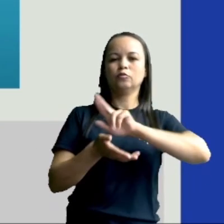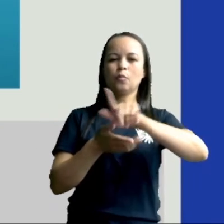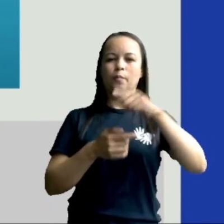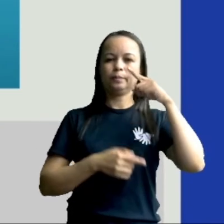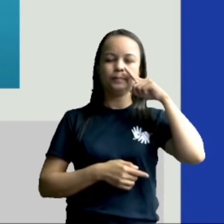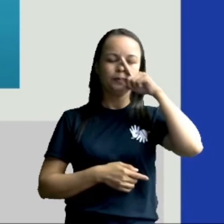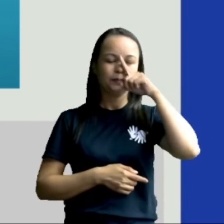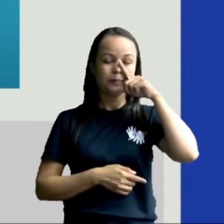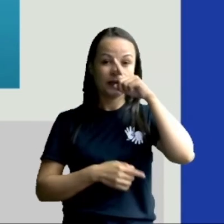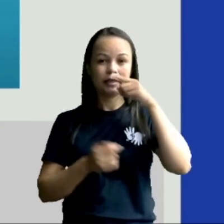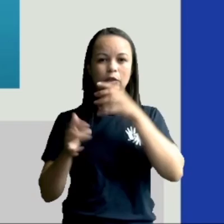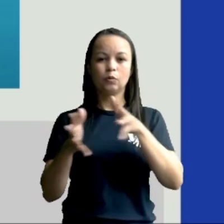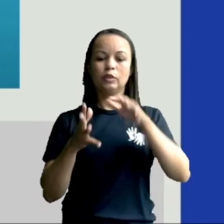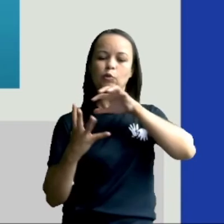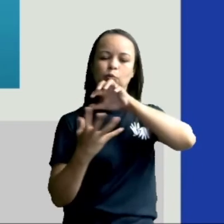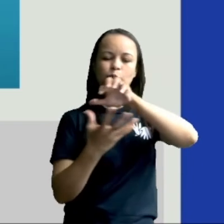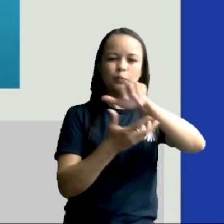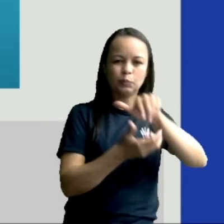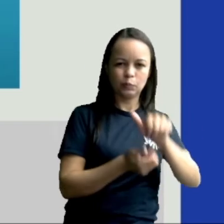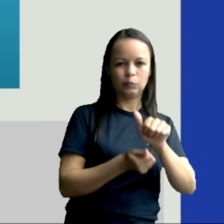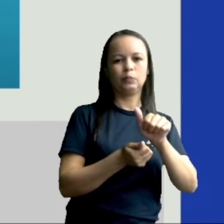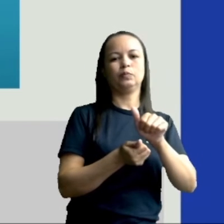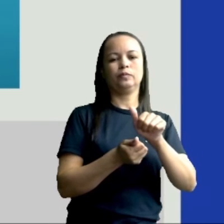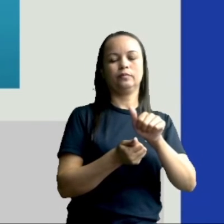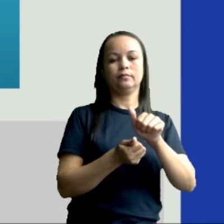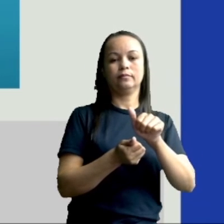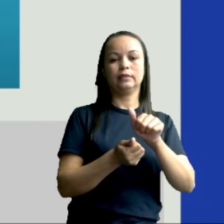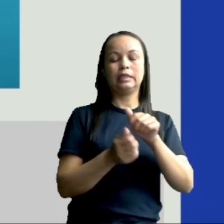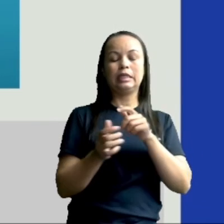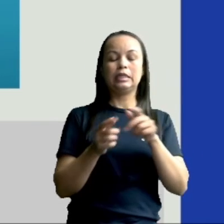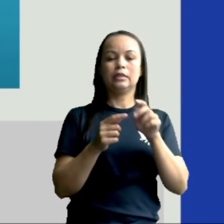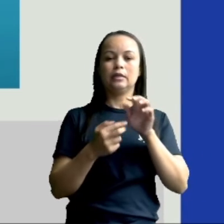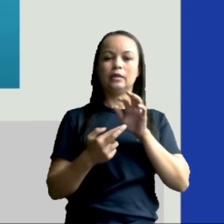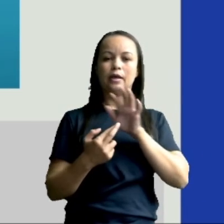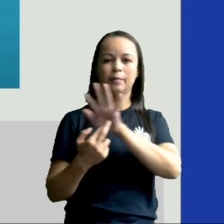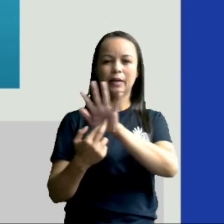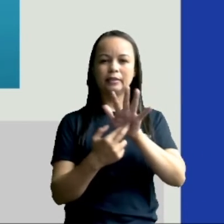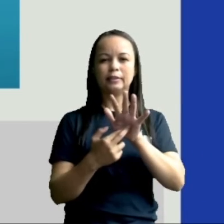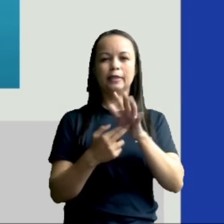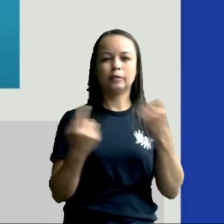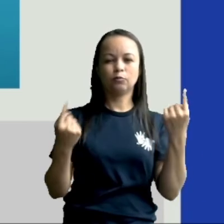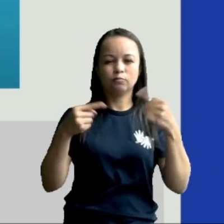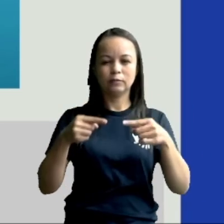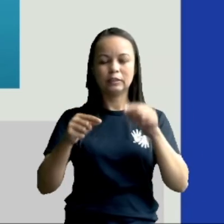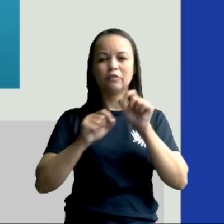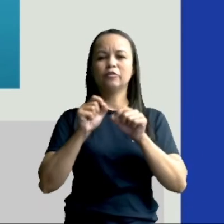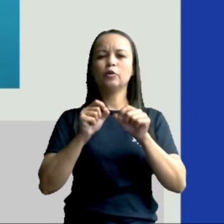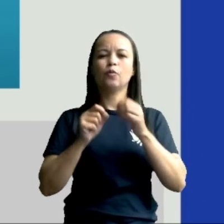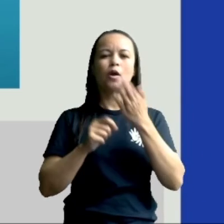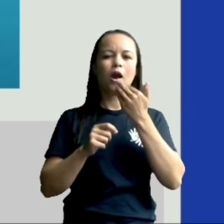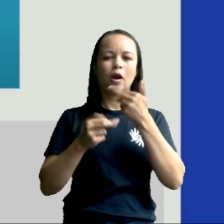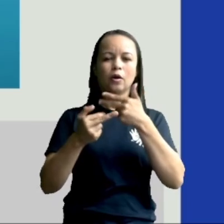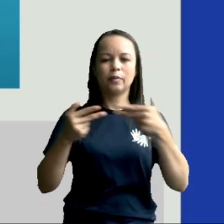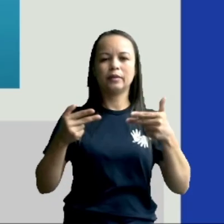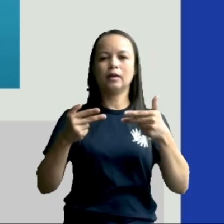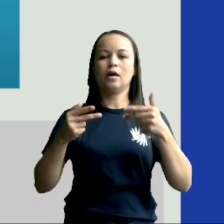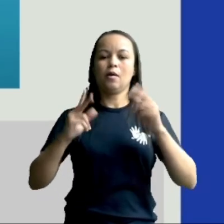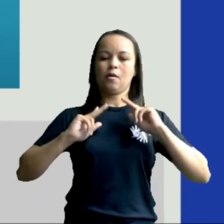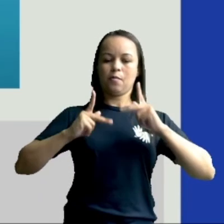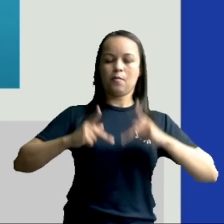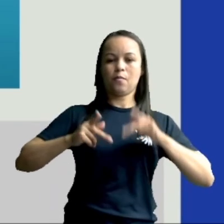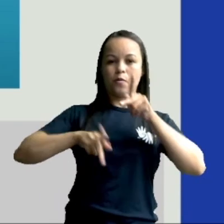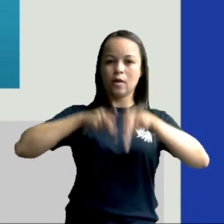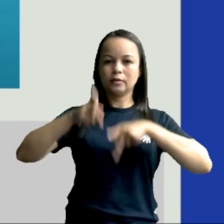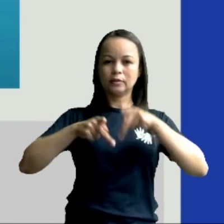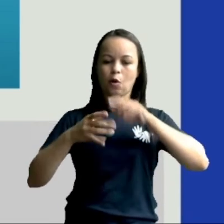alimentos em todo o mundo e representam um desafio alimentar a população mundial, que